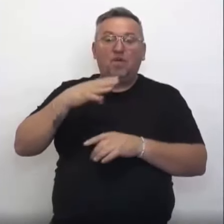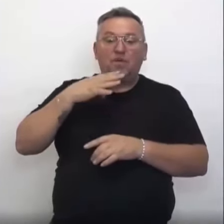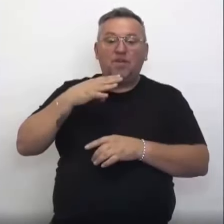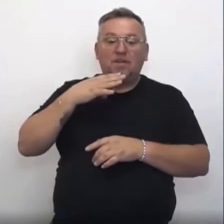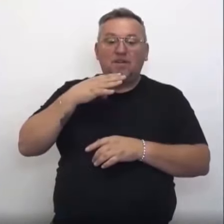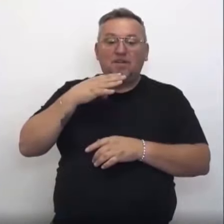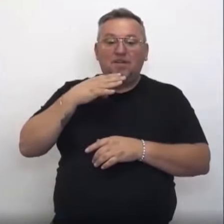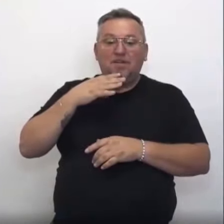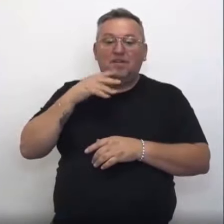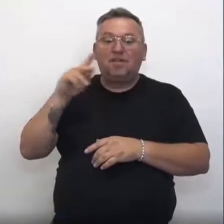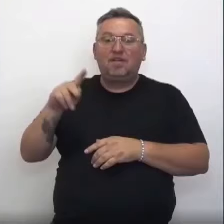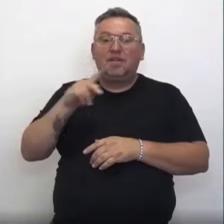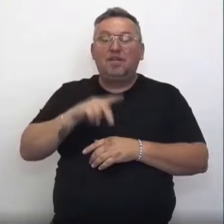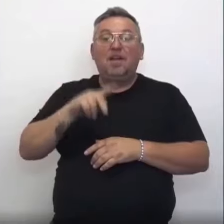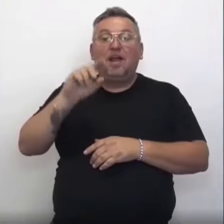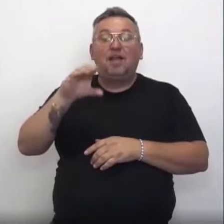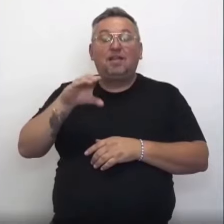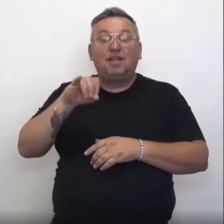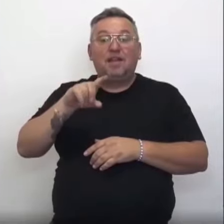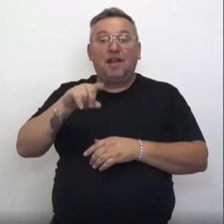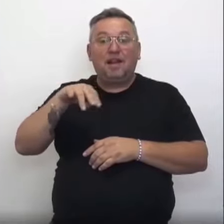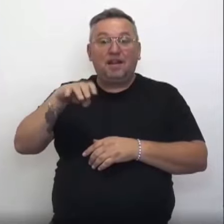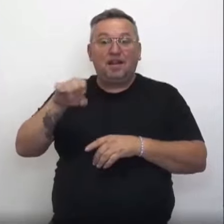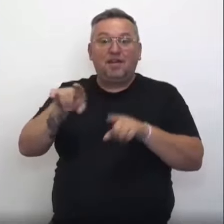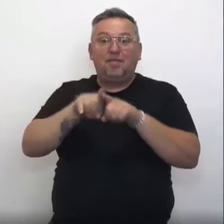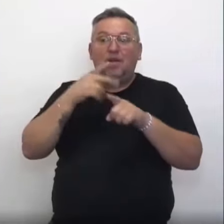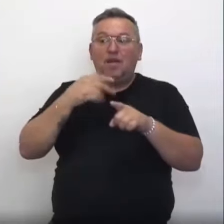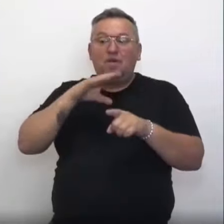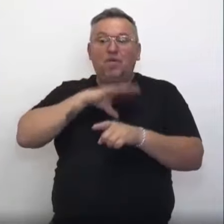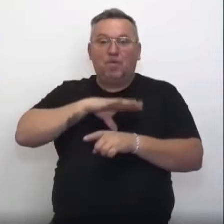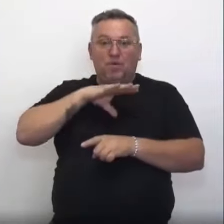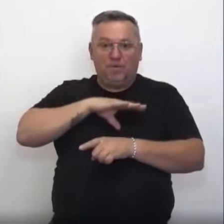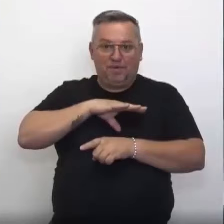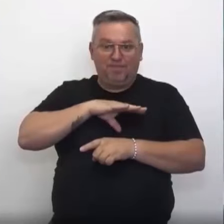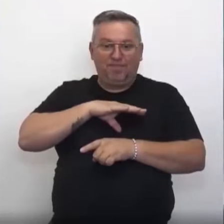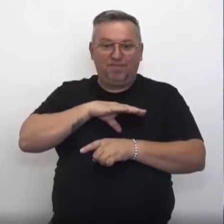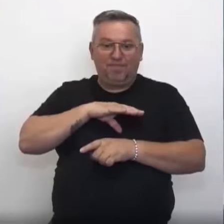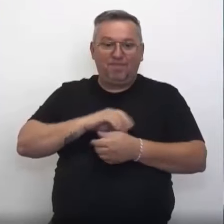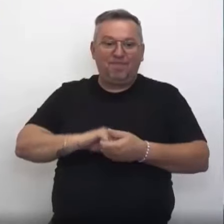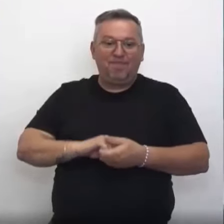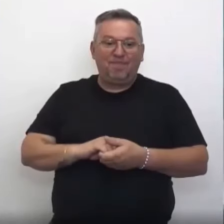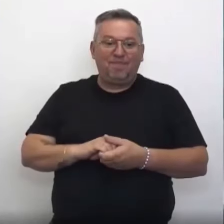conhecem. Por favor, professora Silene, professora de língua portuguesa dos 8º anos.